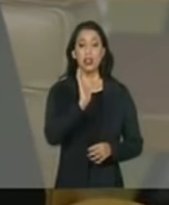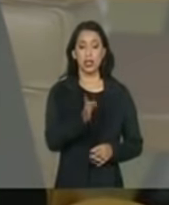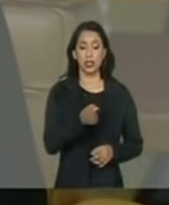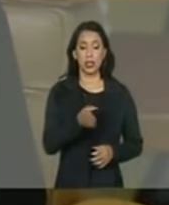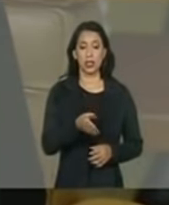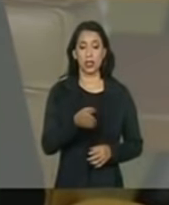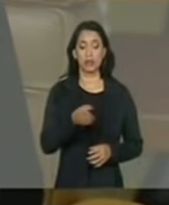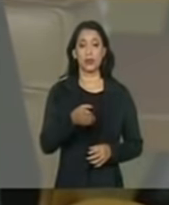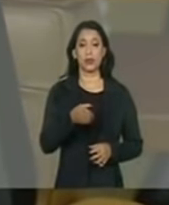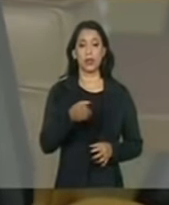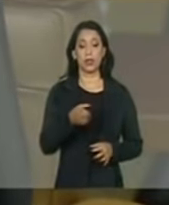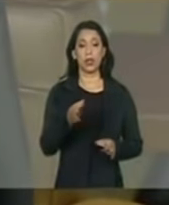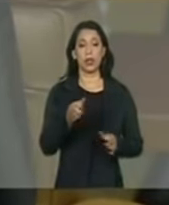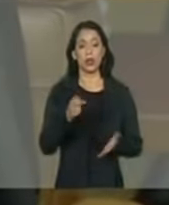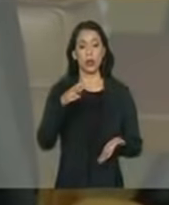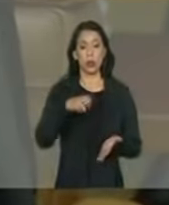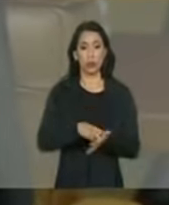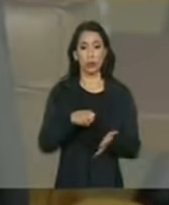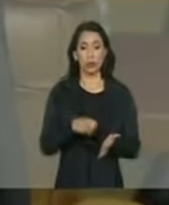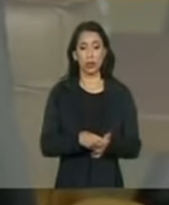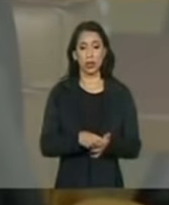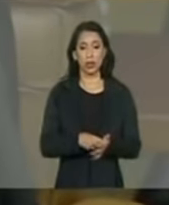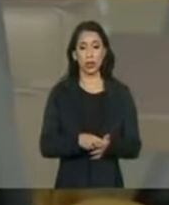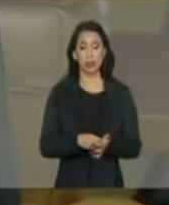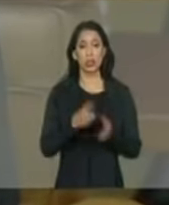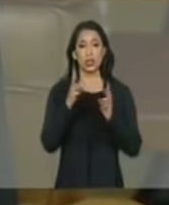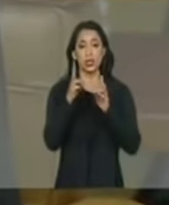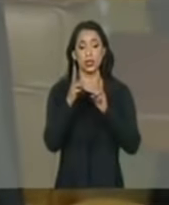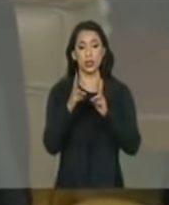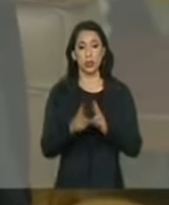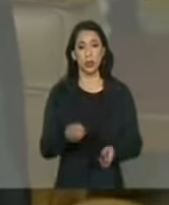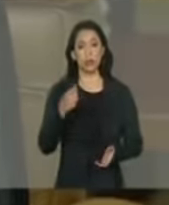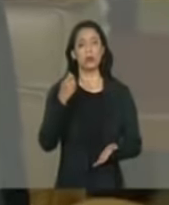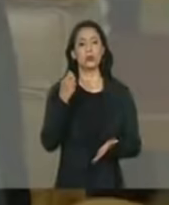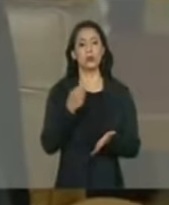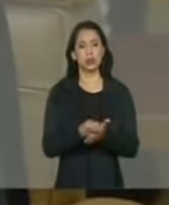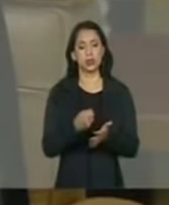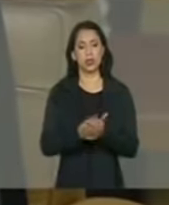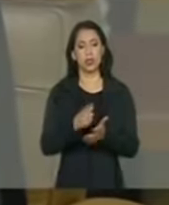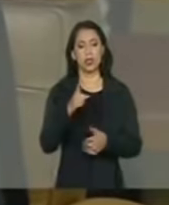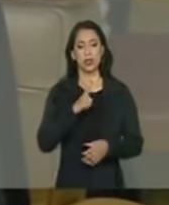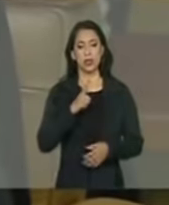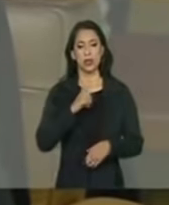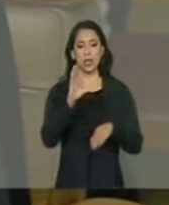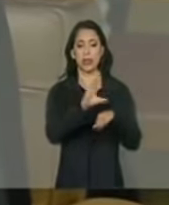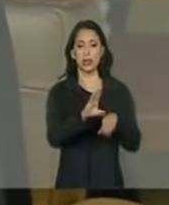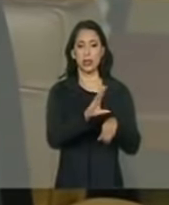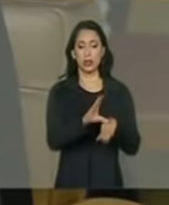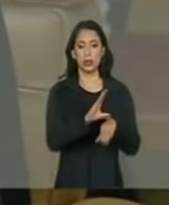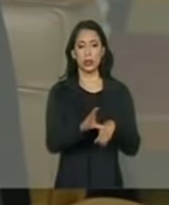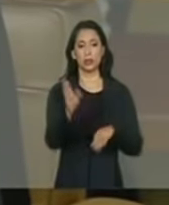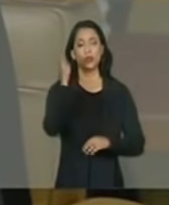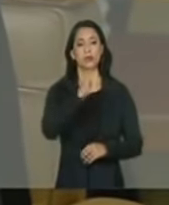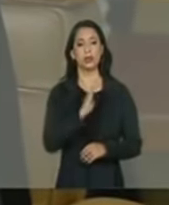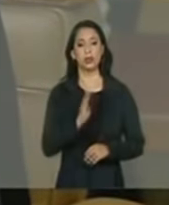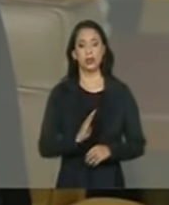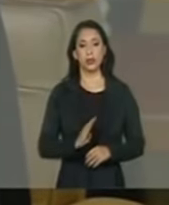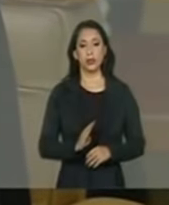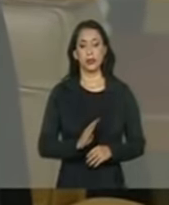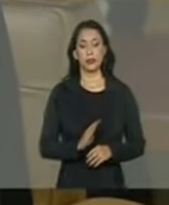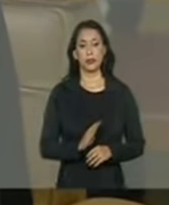penal condenatória ou impõe como exige como estabelece a constituição do brasil o